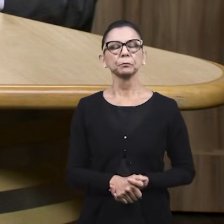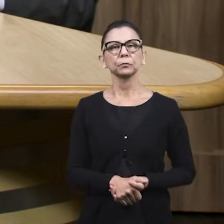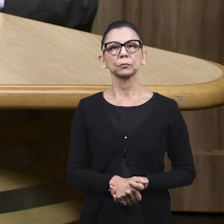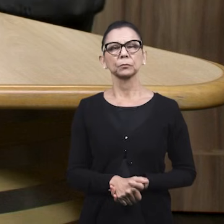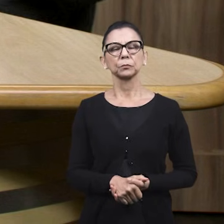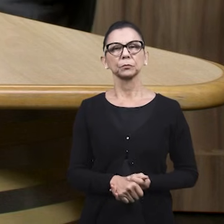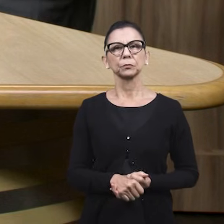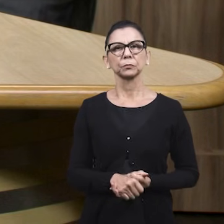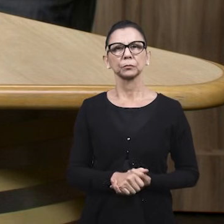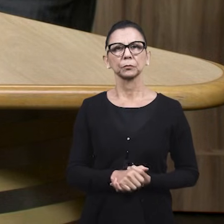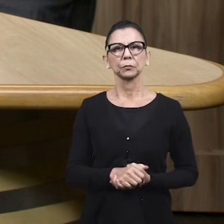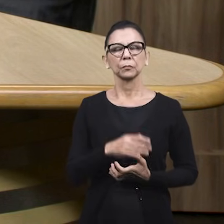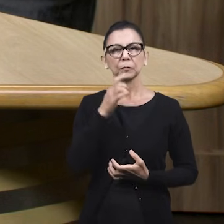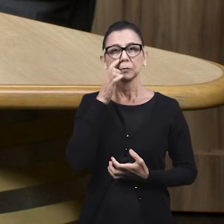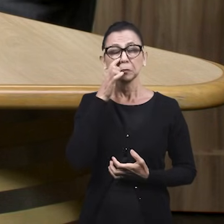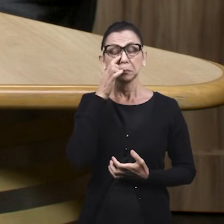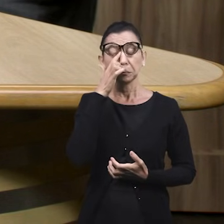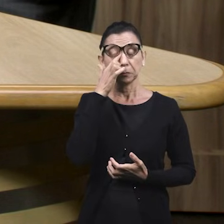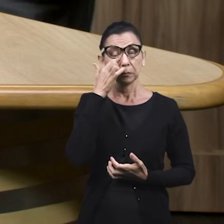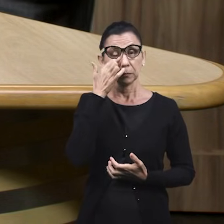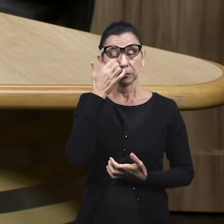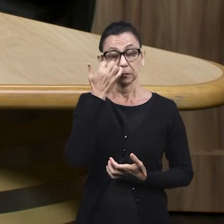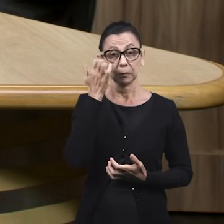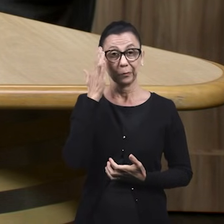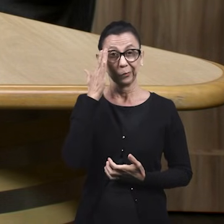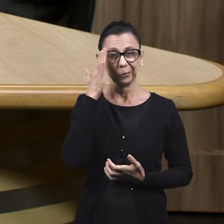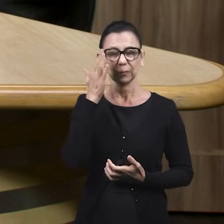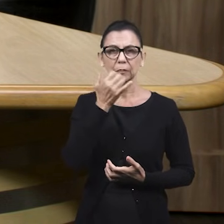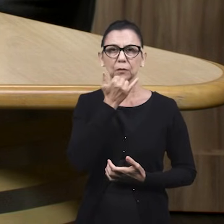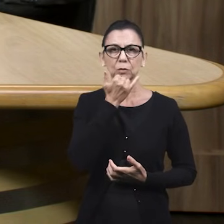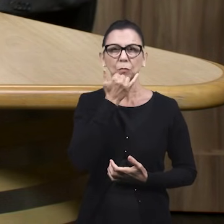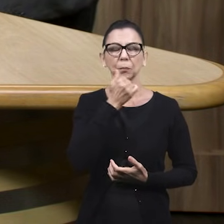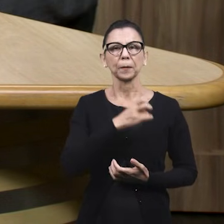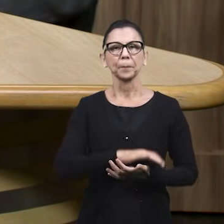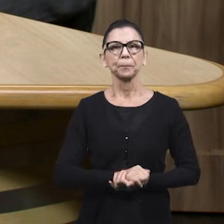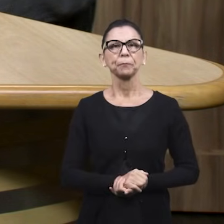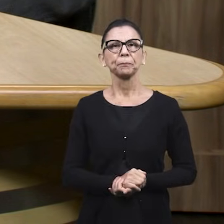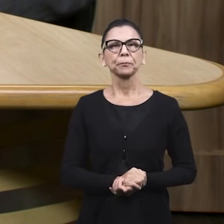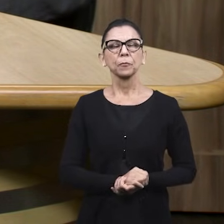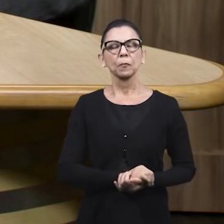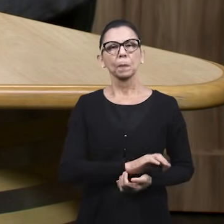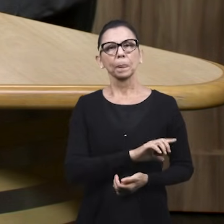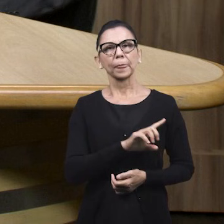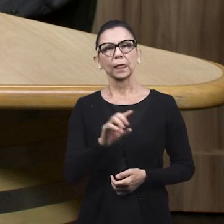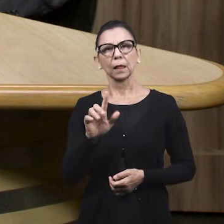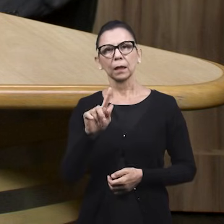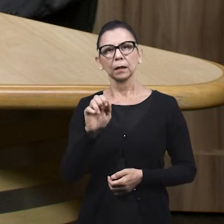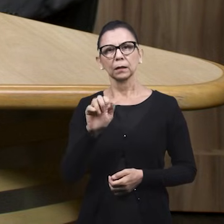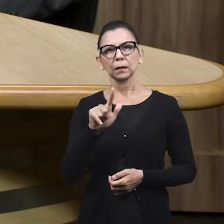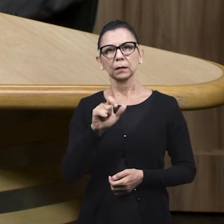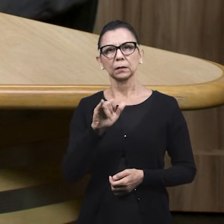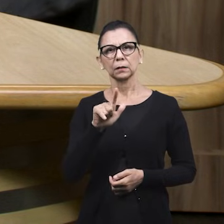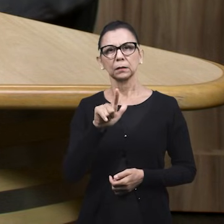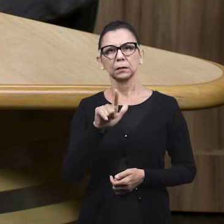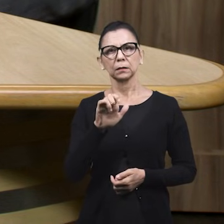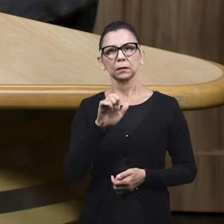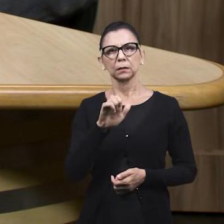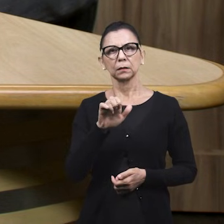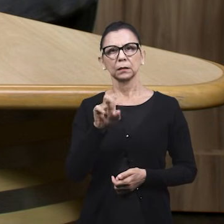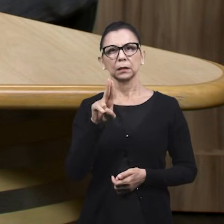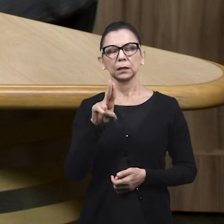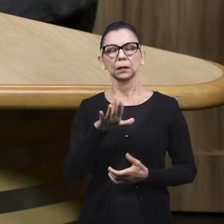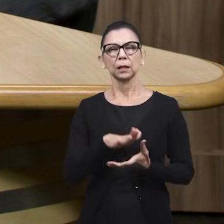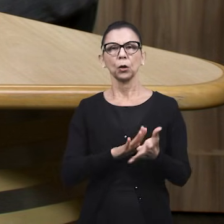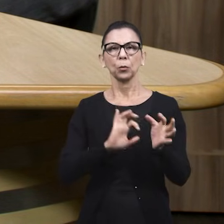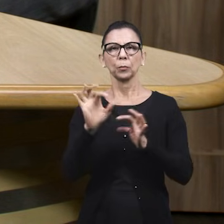nossa era já. Teve outros no meio, né? Mas dando um salto na nossa era, quando chegou em Galileu, Galileu fez o primeiro